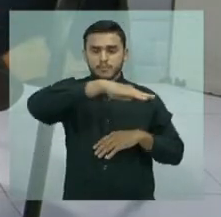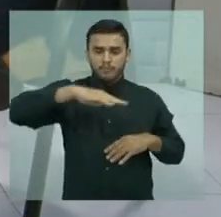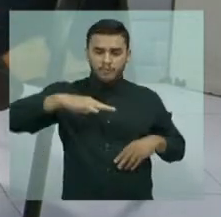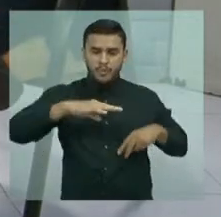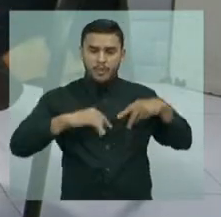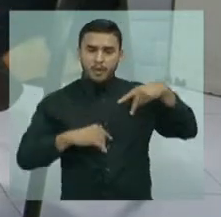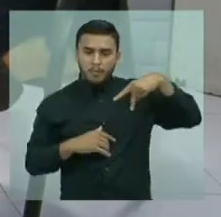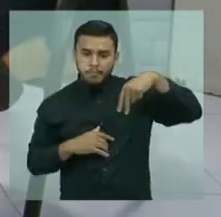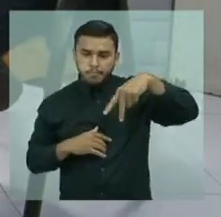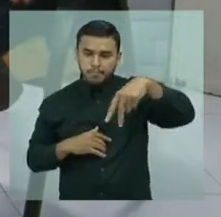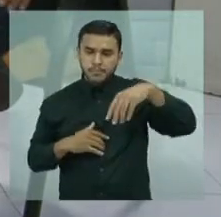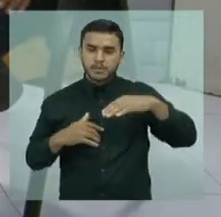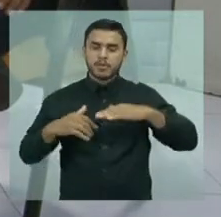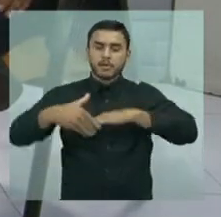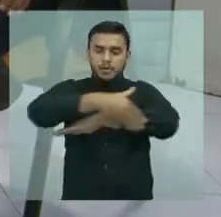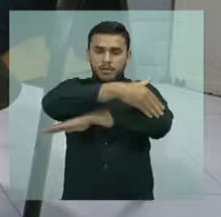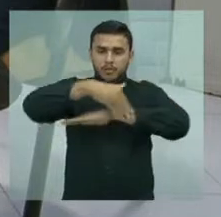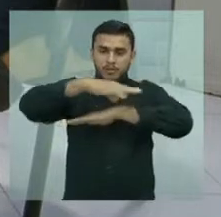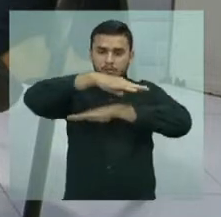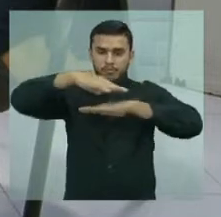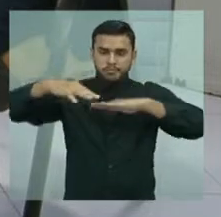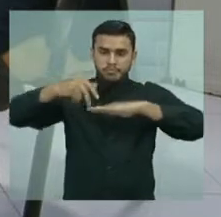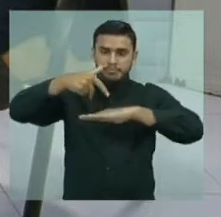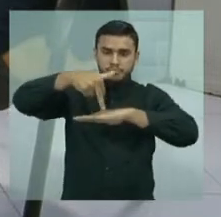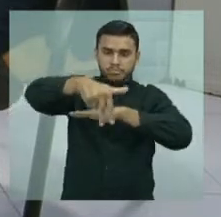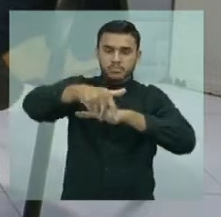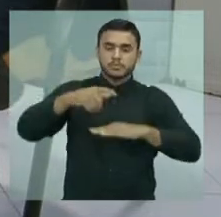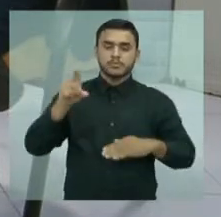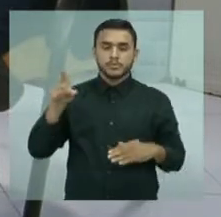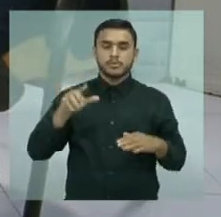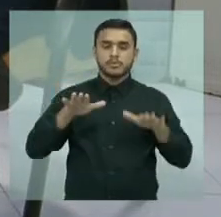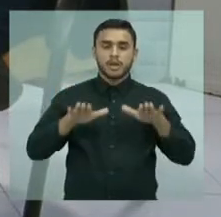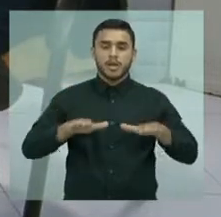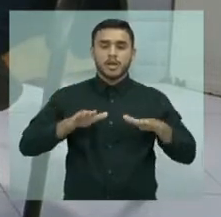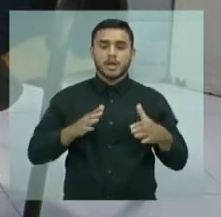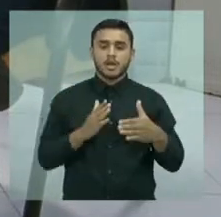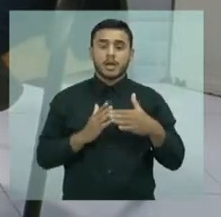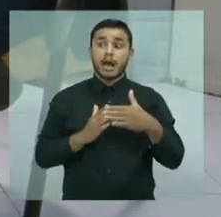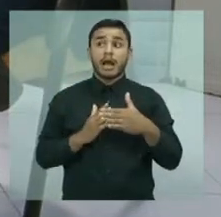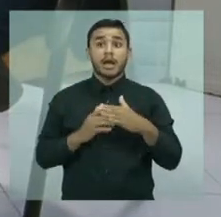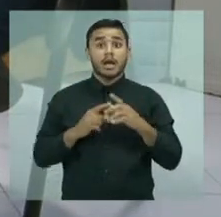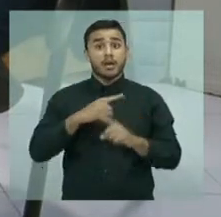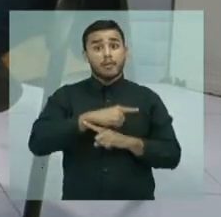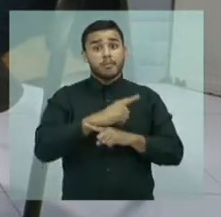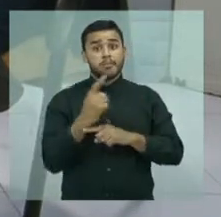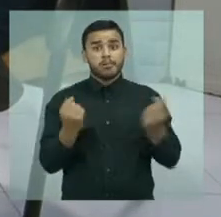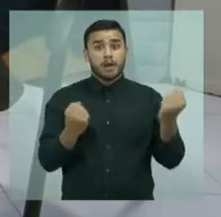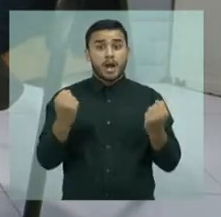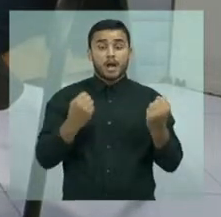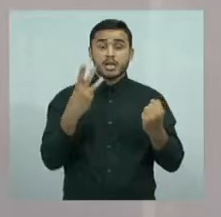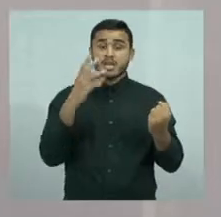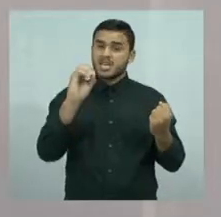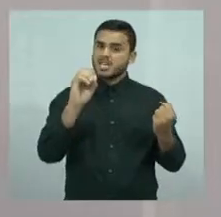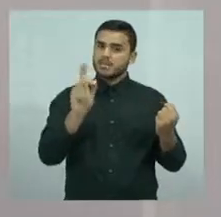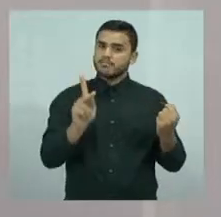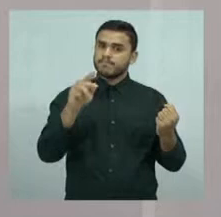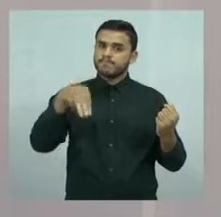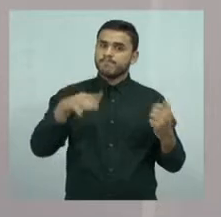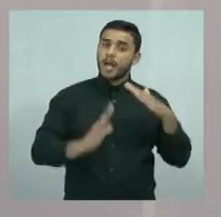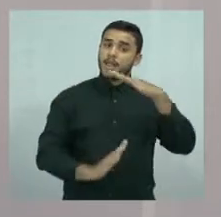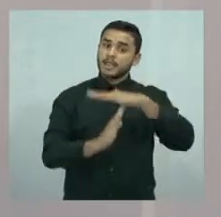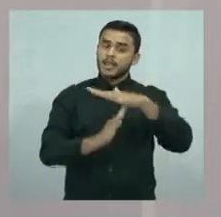está se tornando uma rua de trânsito calmo, com a velocidade limitada a 30 km. E eu quero